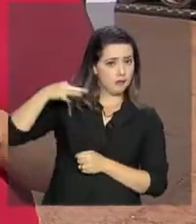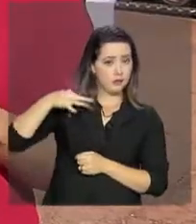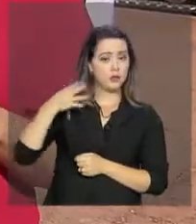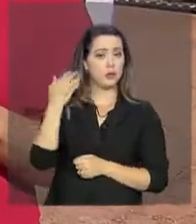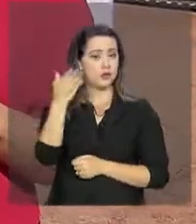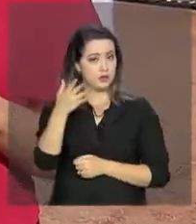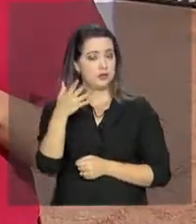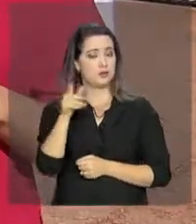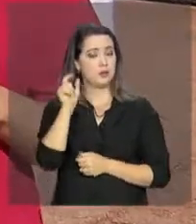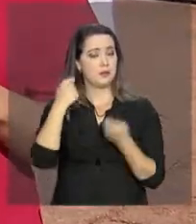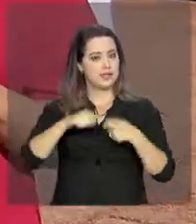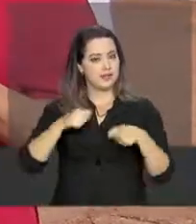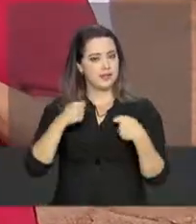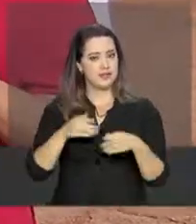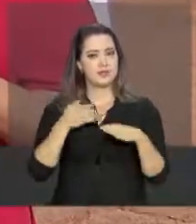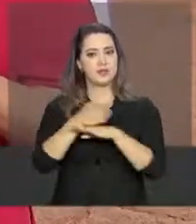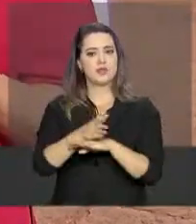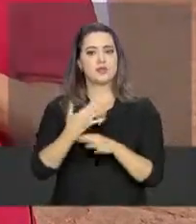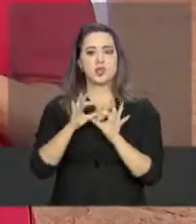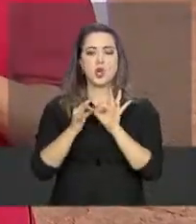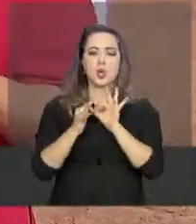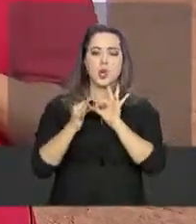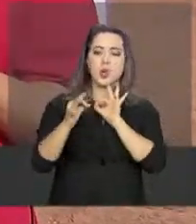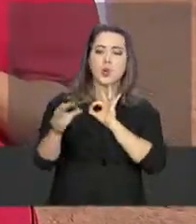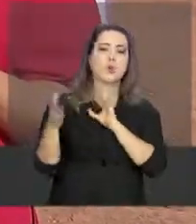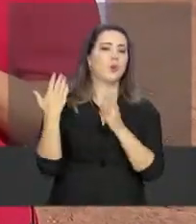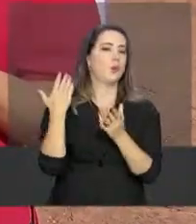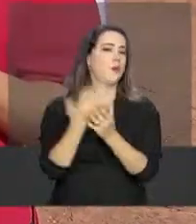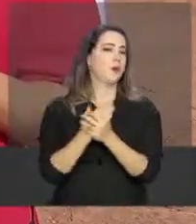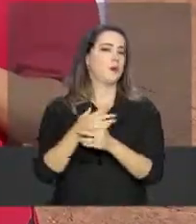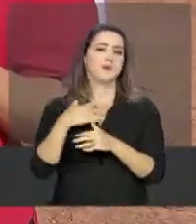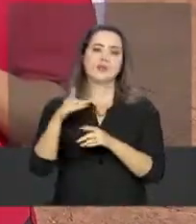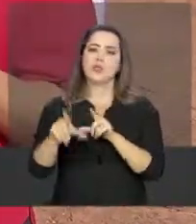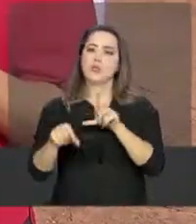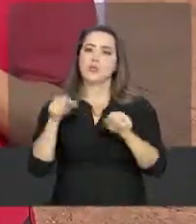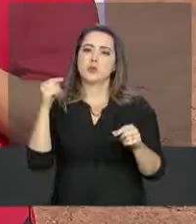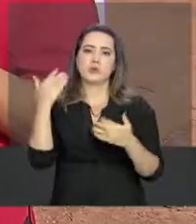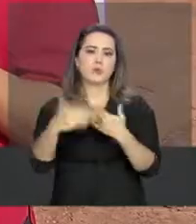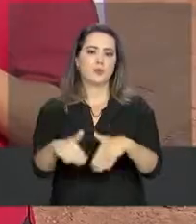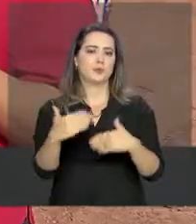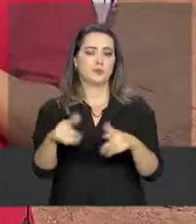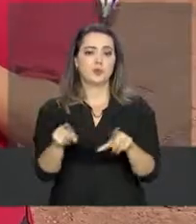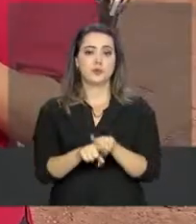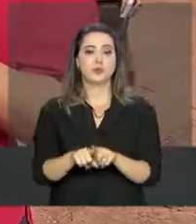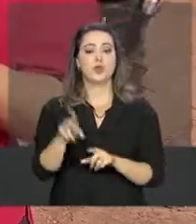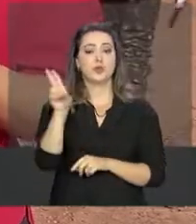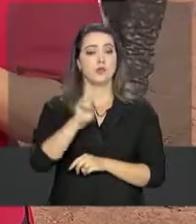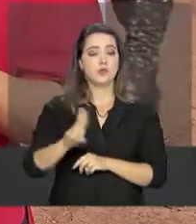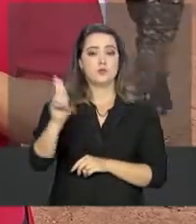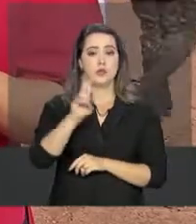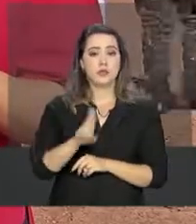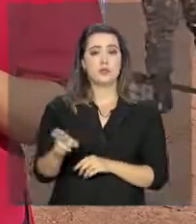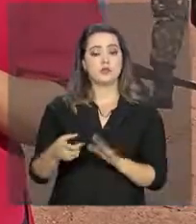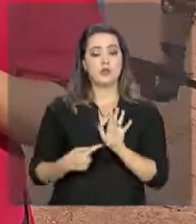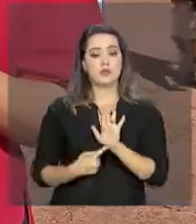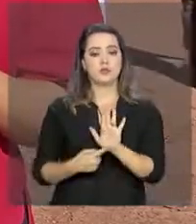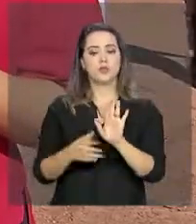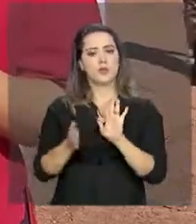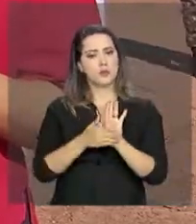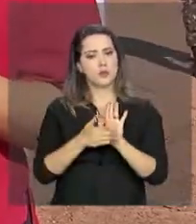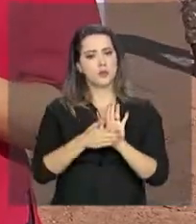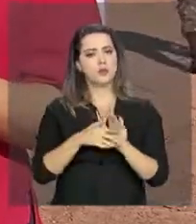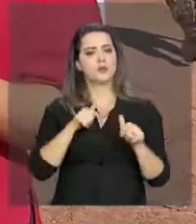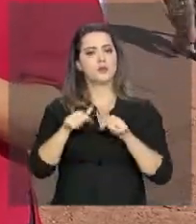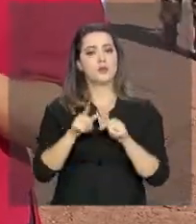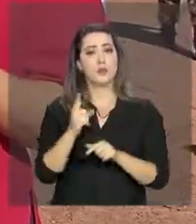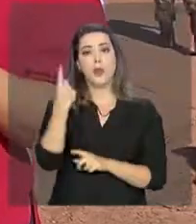projeto Rondon tem que passar por um longo processo seletivo. As universidades encaminham as propostas de trabalho um